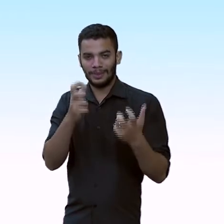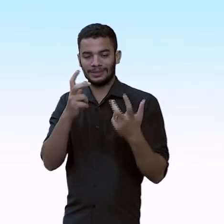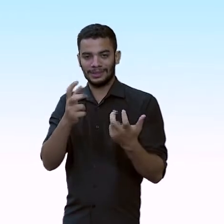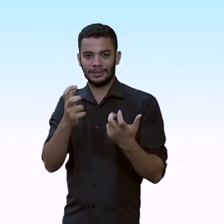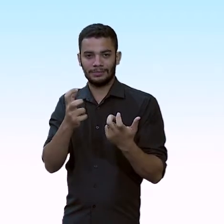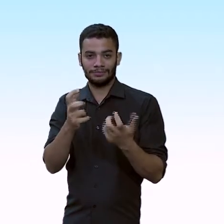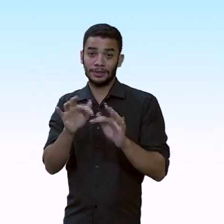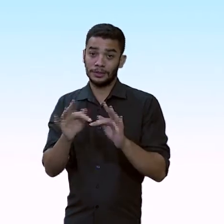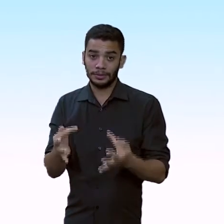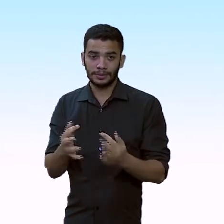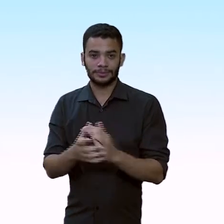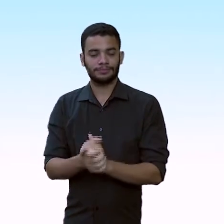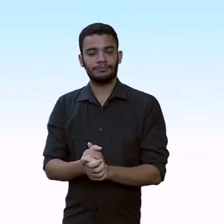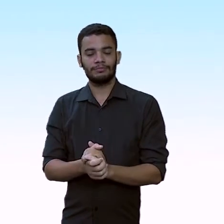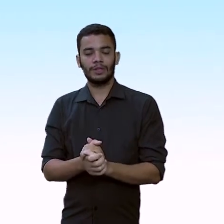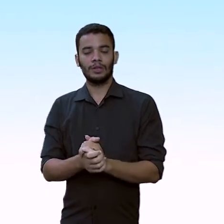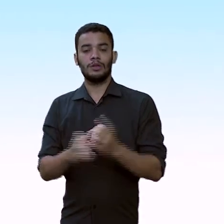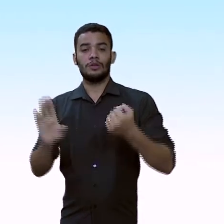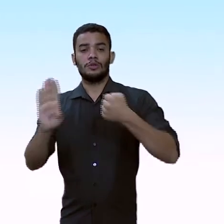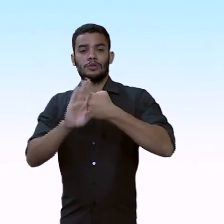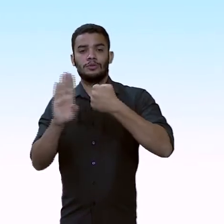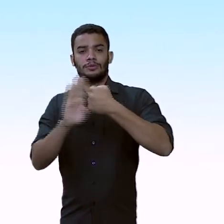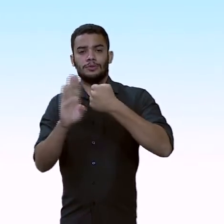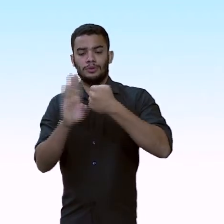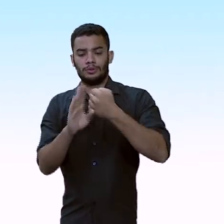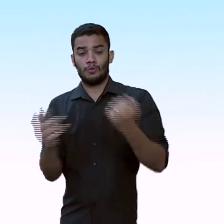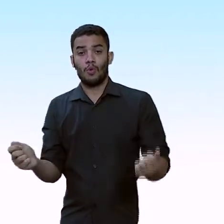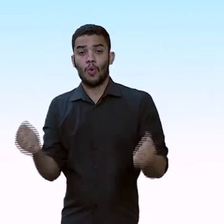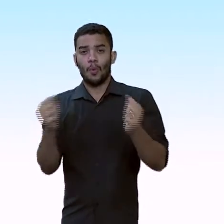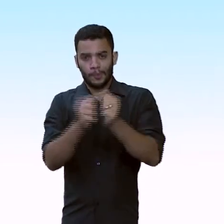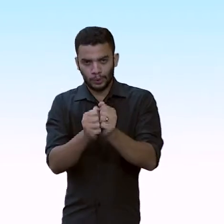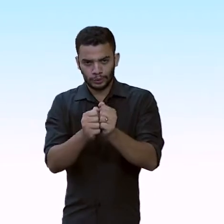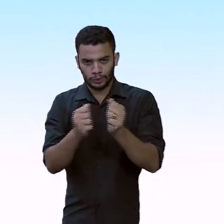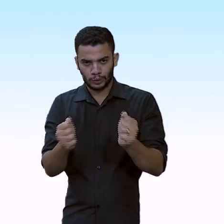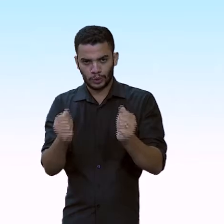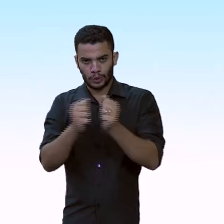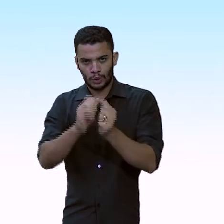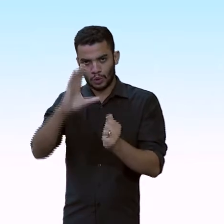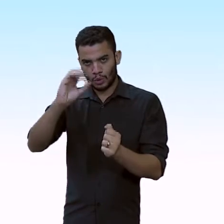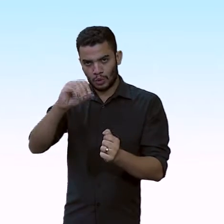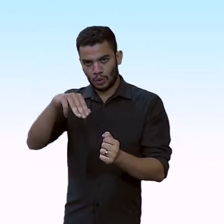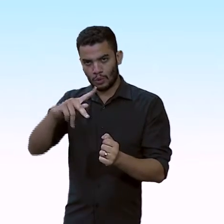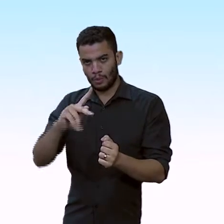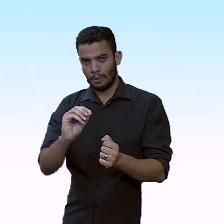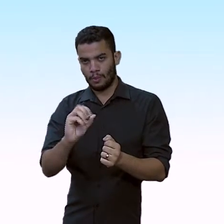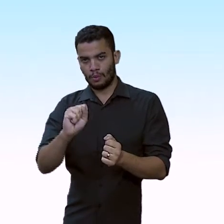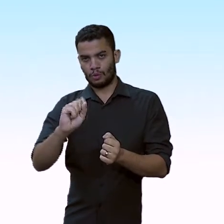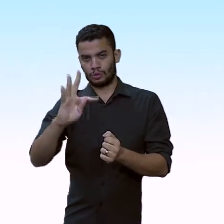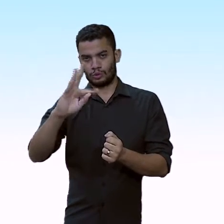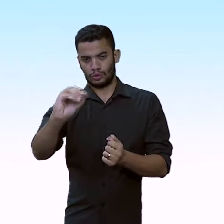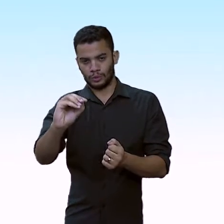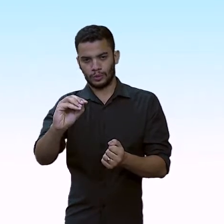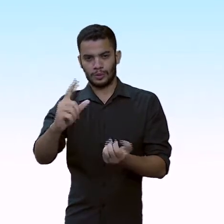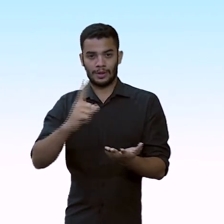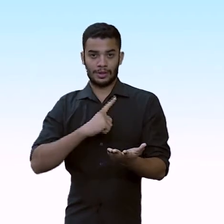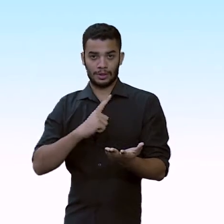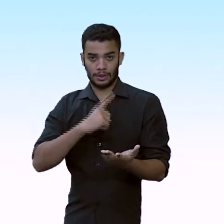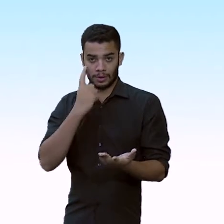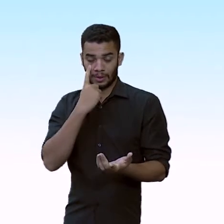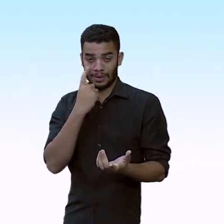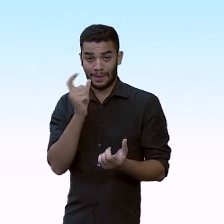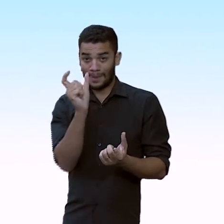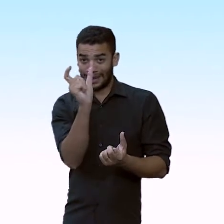compostos são formados por mais de uma palavra, ou seja, mais de um radical. Vamos exemplificar?